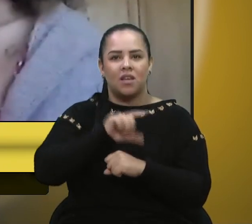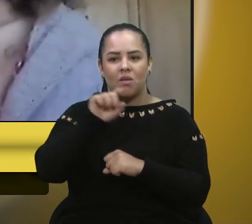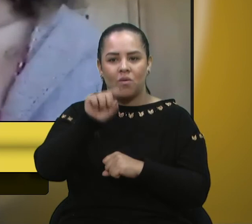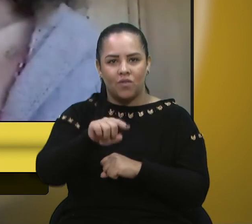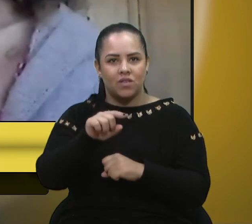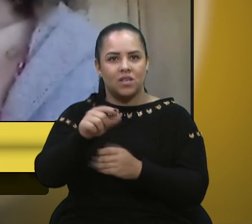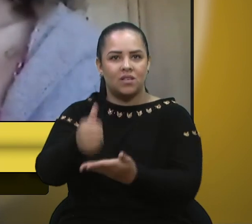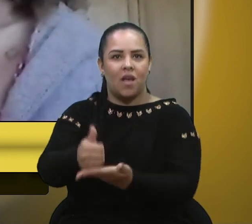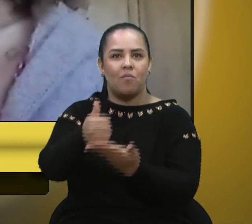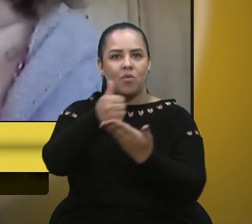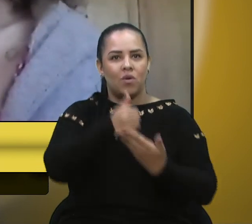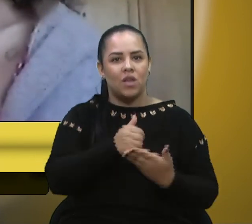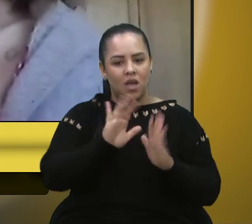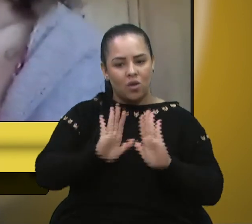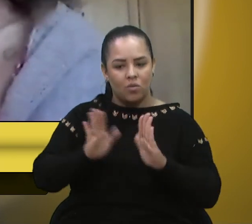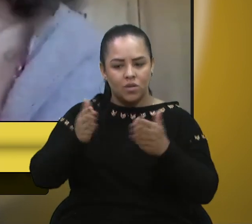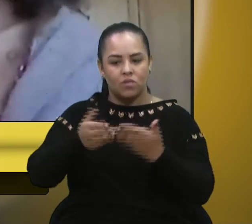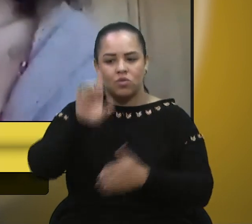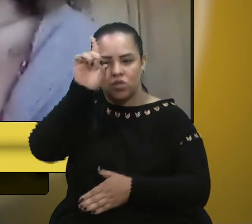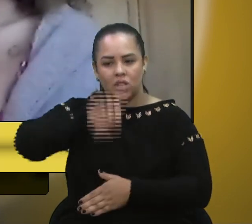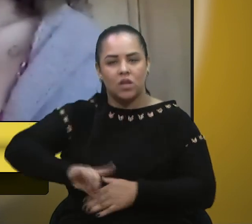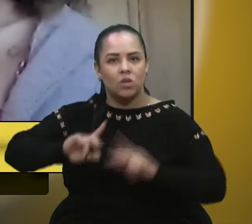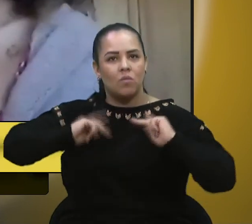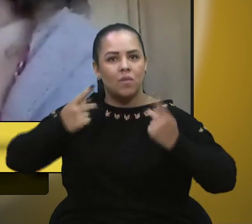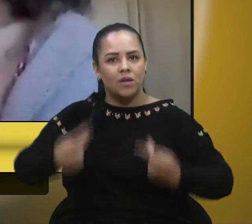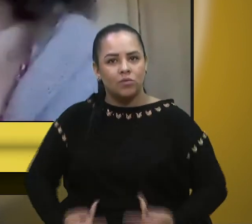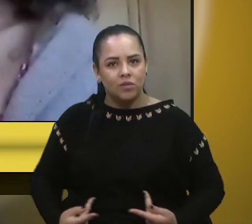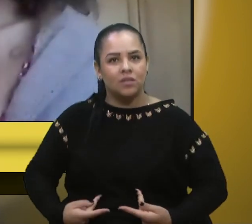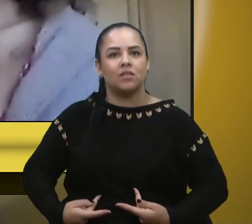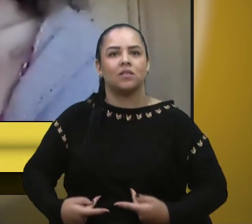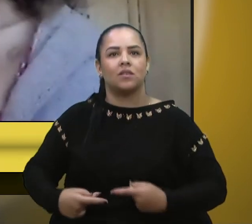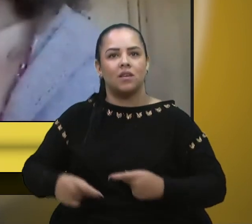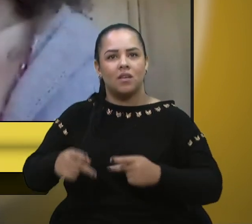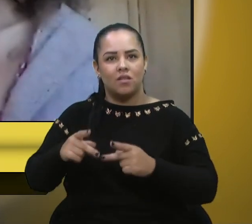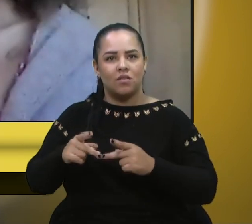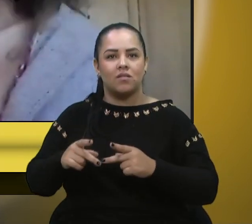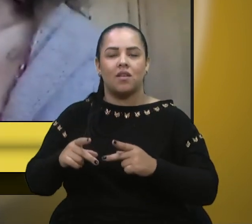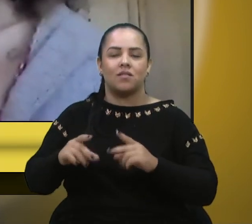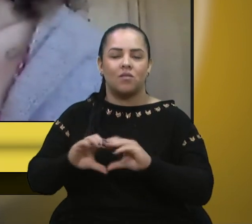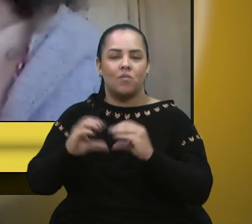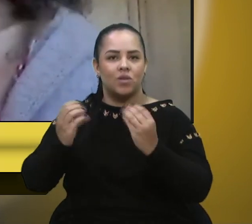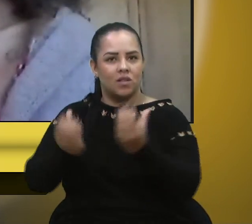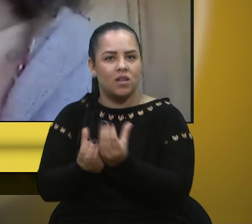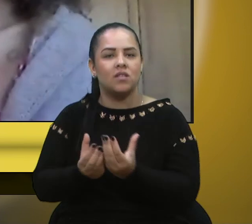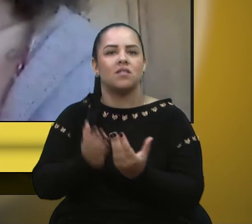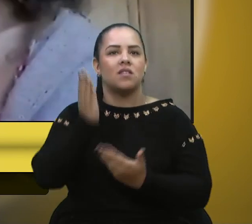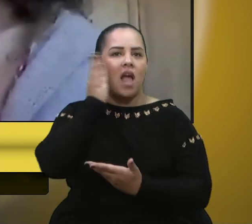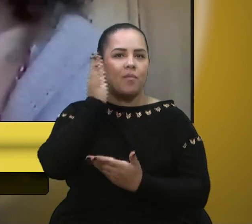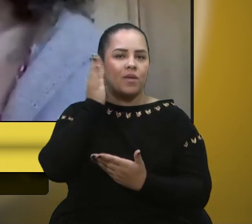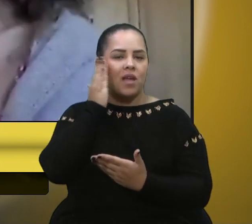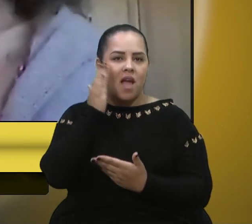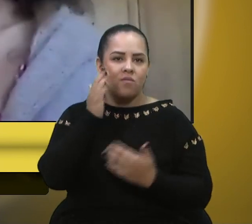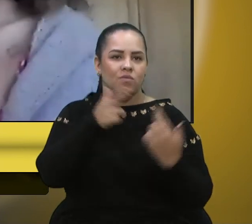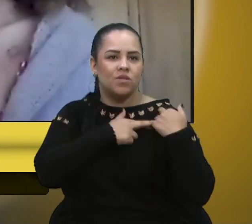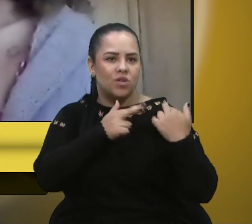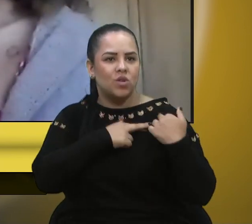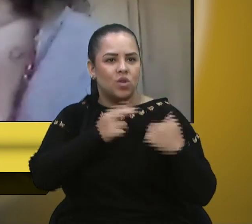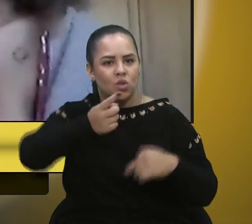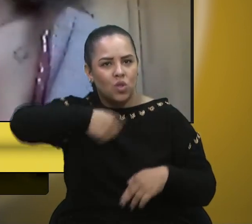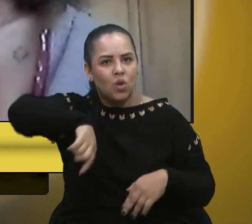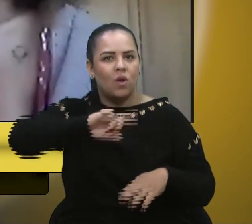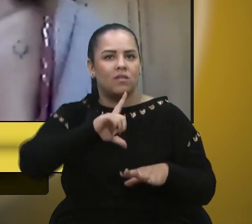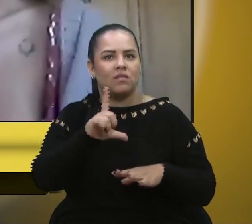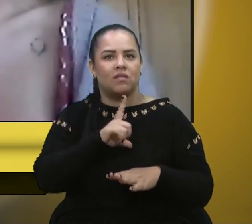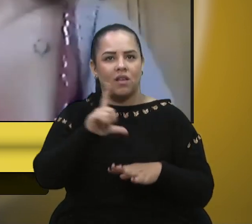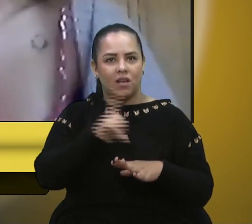a Comissão de Direitos Humanos e Cidadania tem certeza da responsabilidade que todos nós teremos para tirar